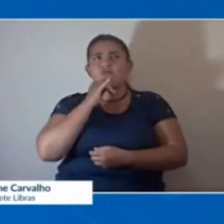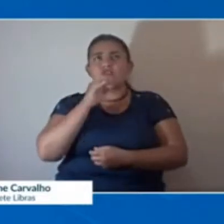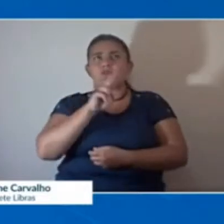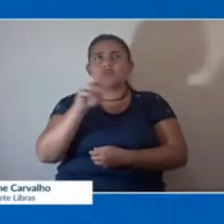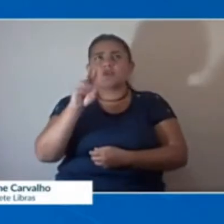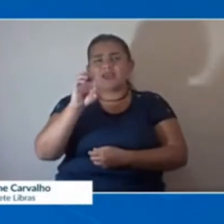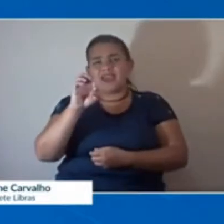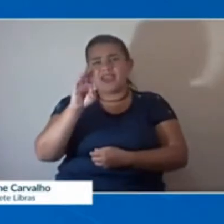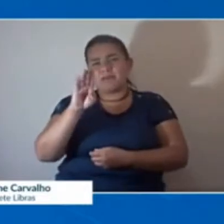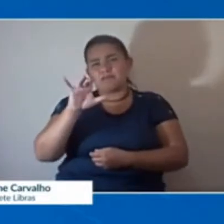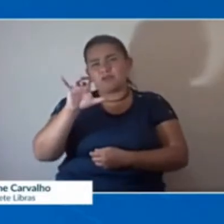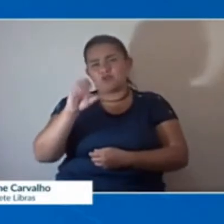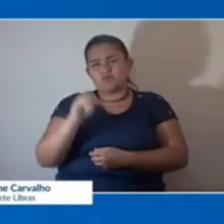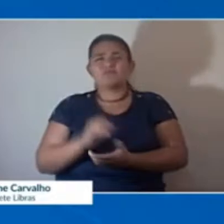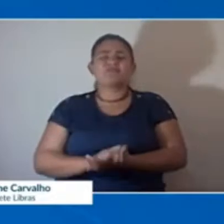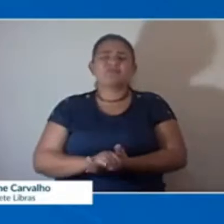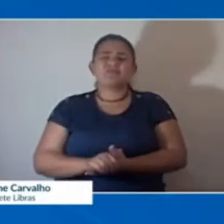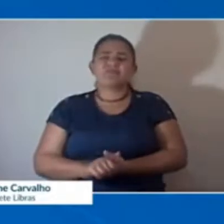você tem